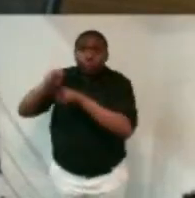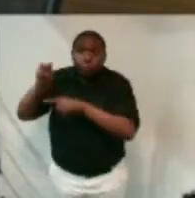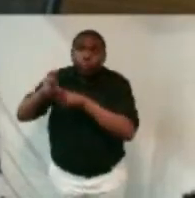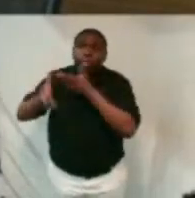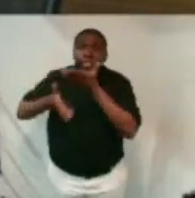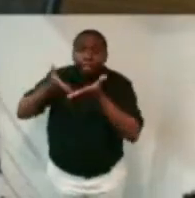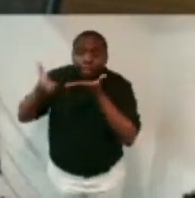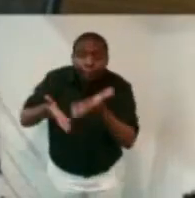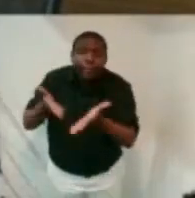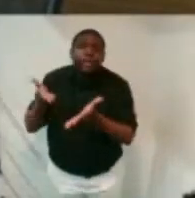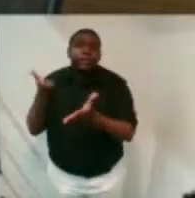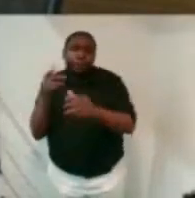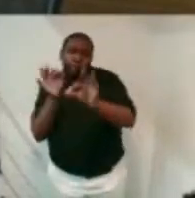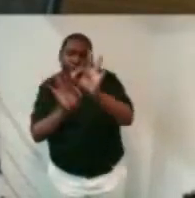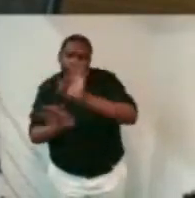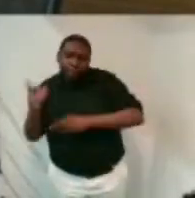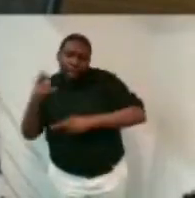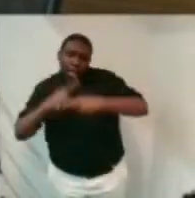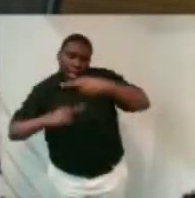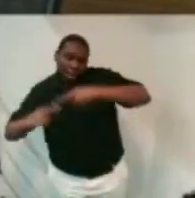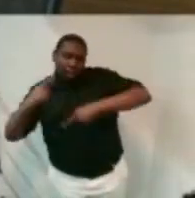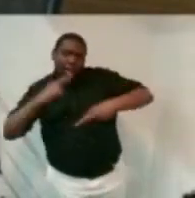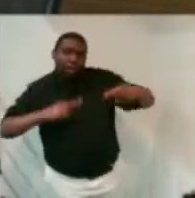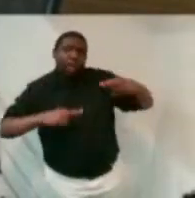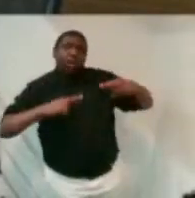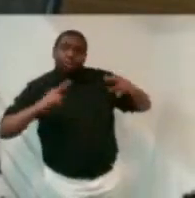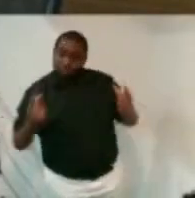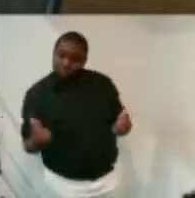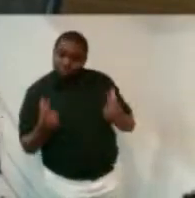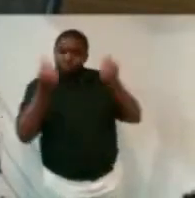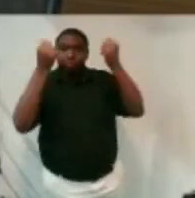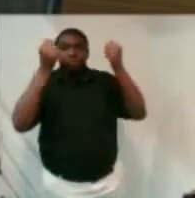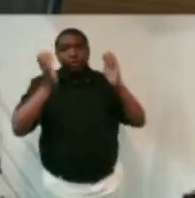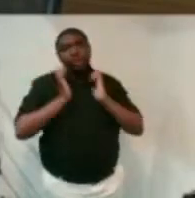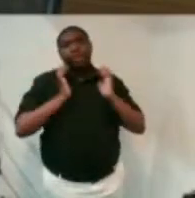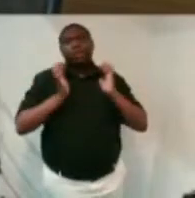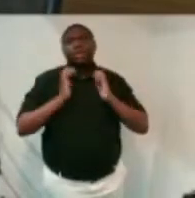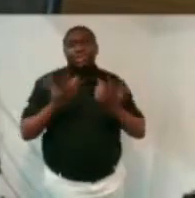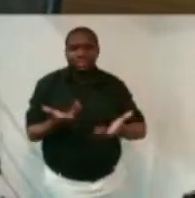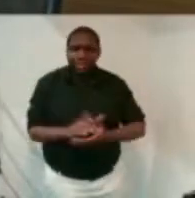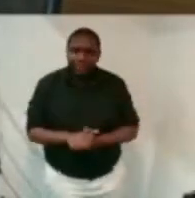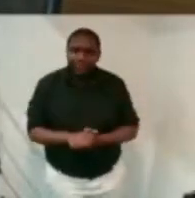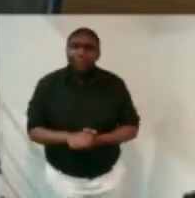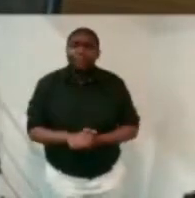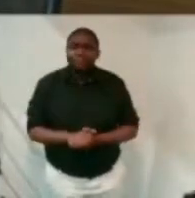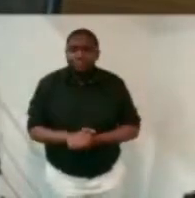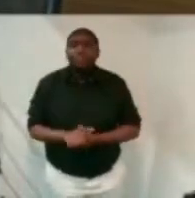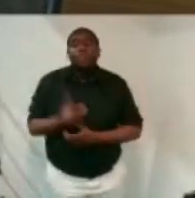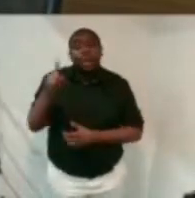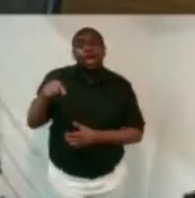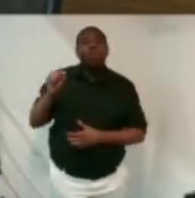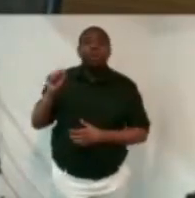dos resíduos sólidos, os resíduos se transformam em riqueza. E